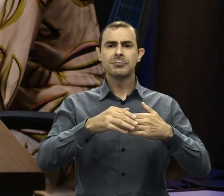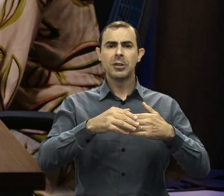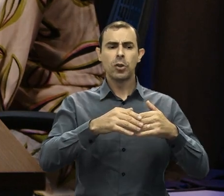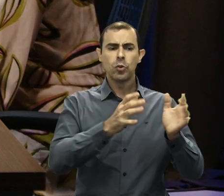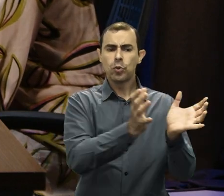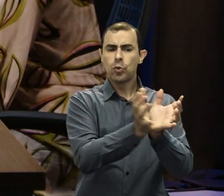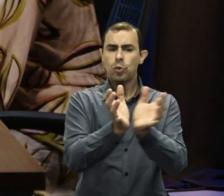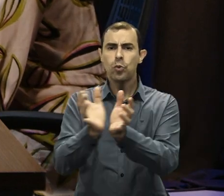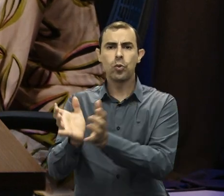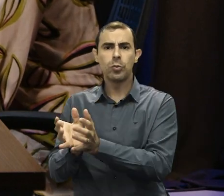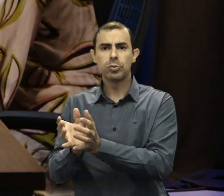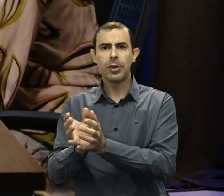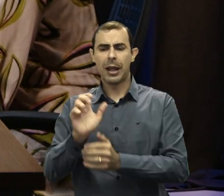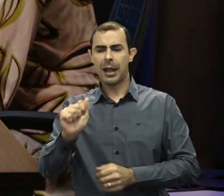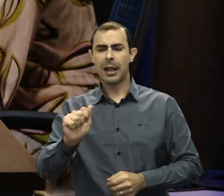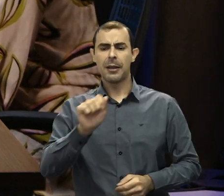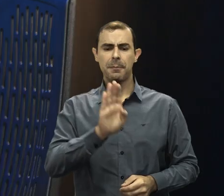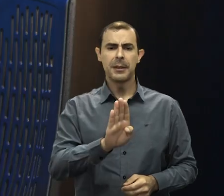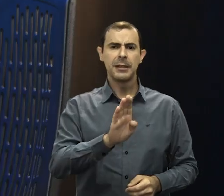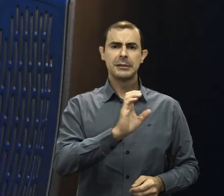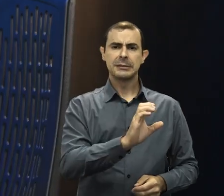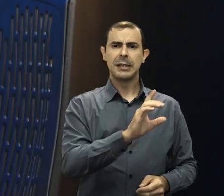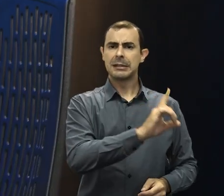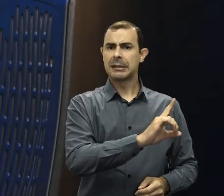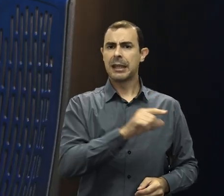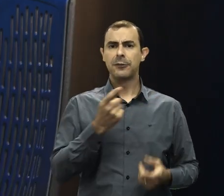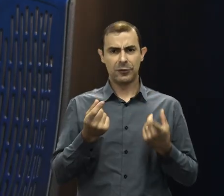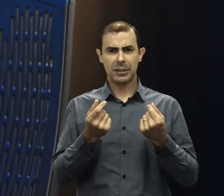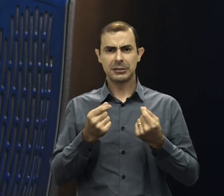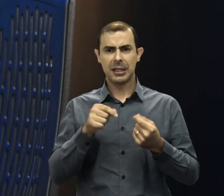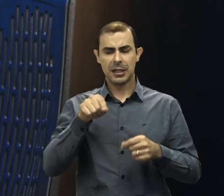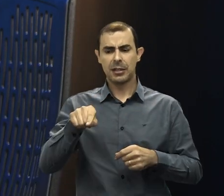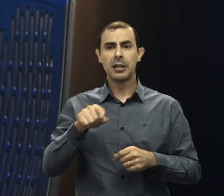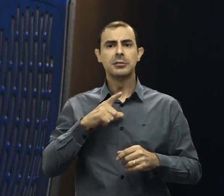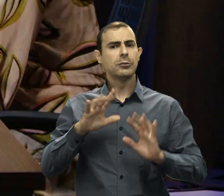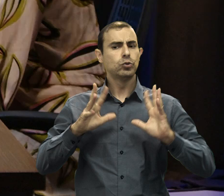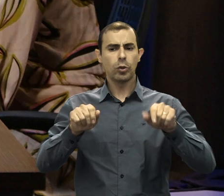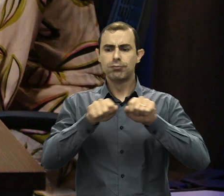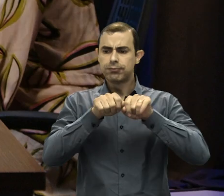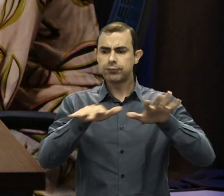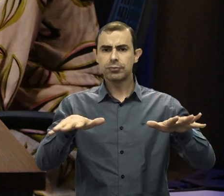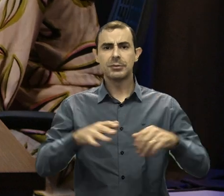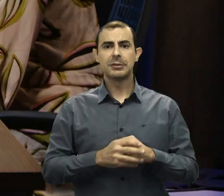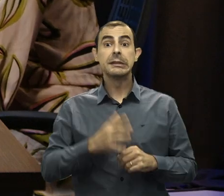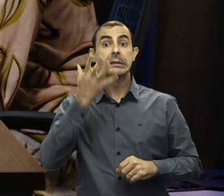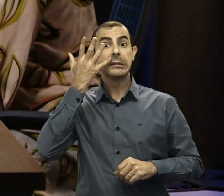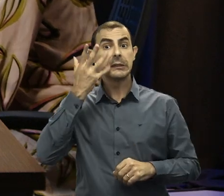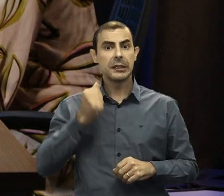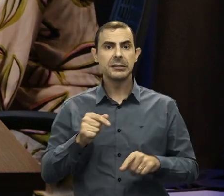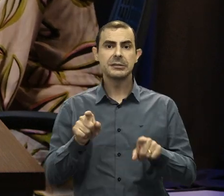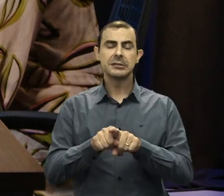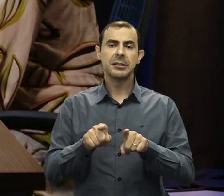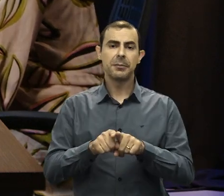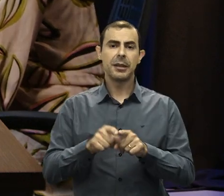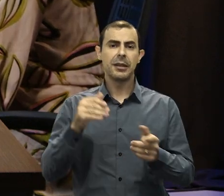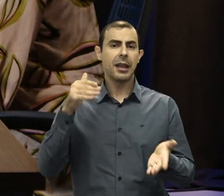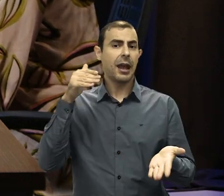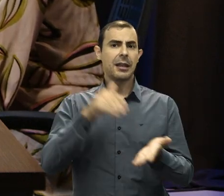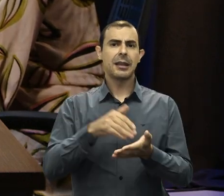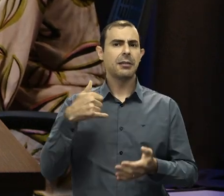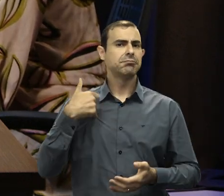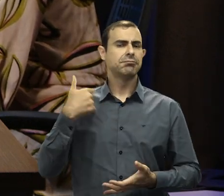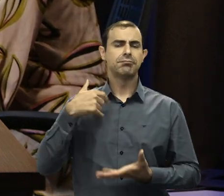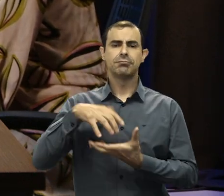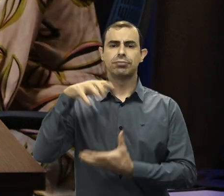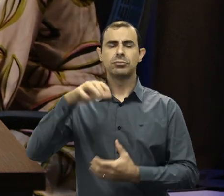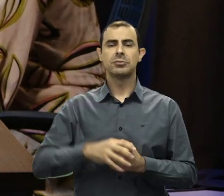classificação financeira, né, classe A, B, C ou D, chega lá desde a criança até o pessoal